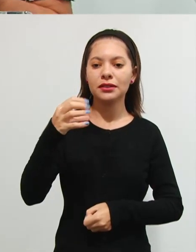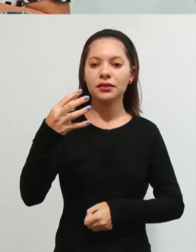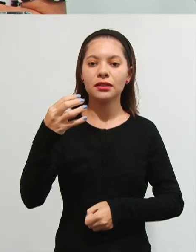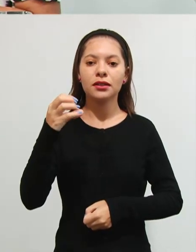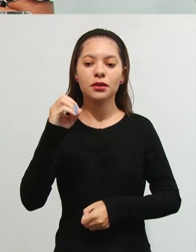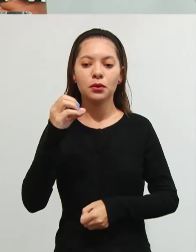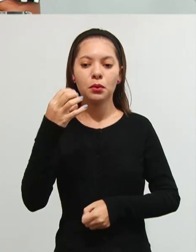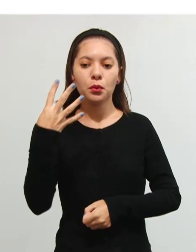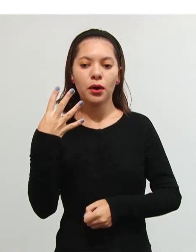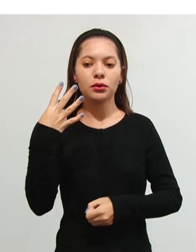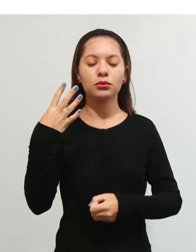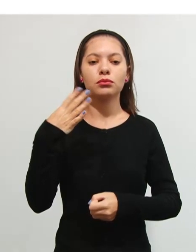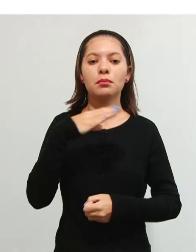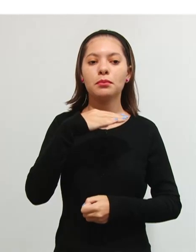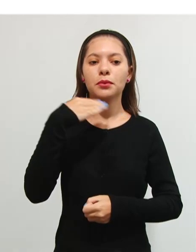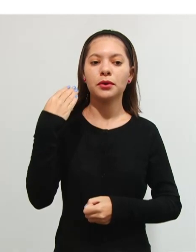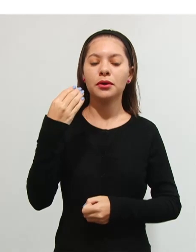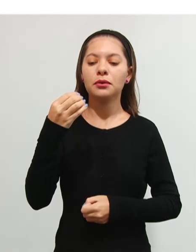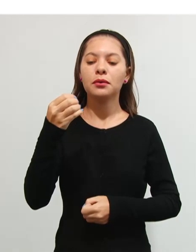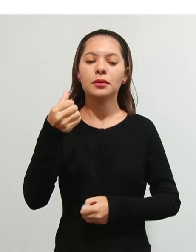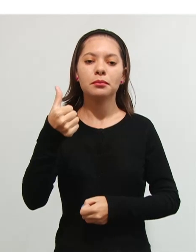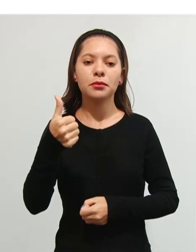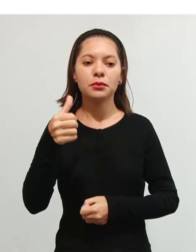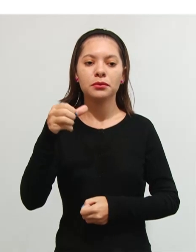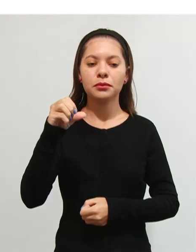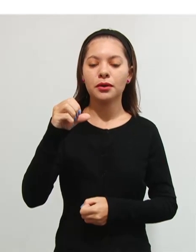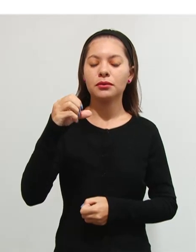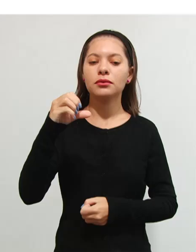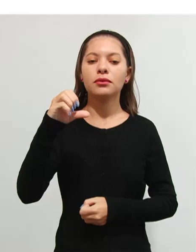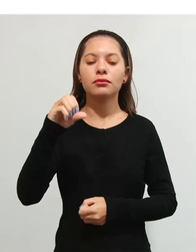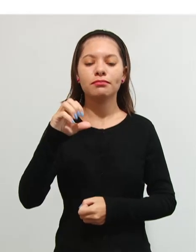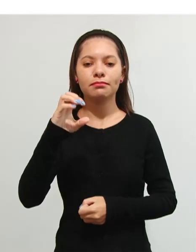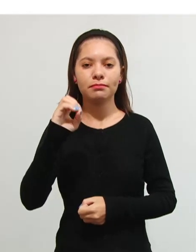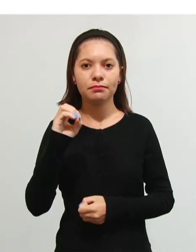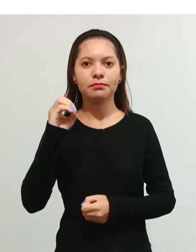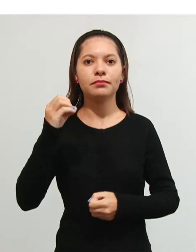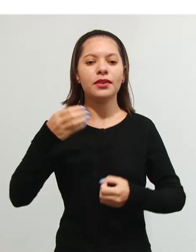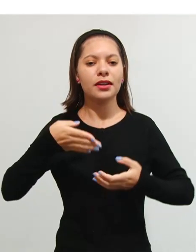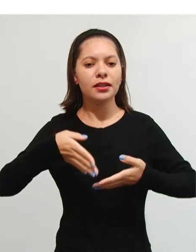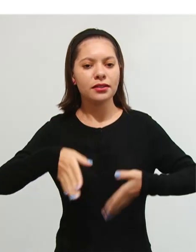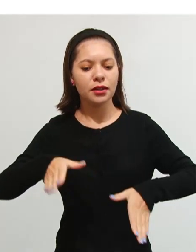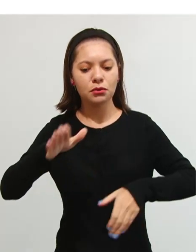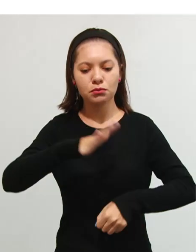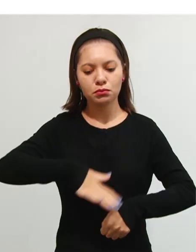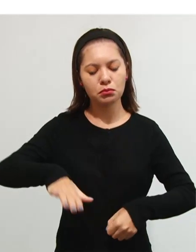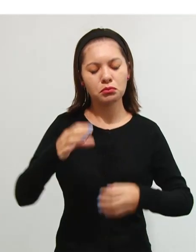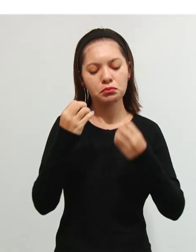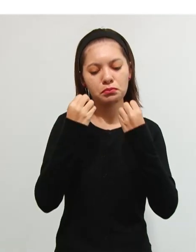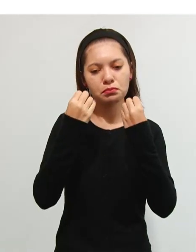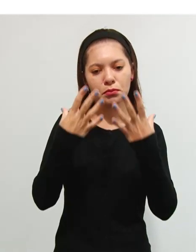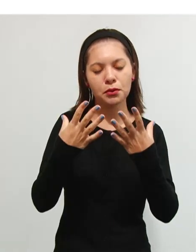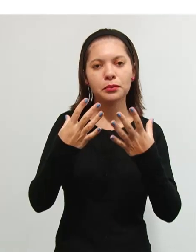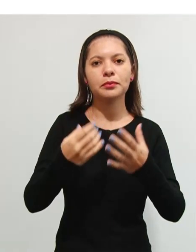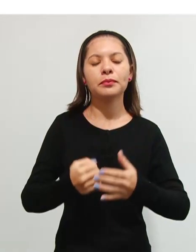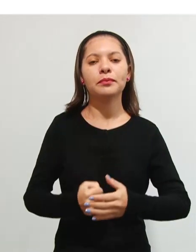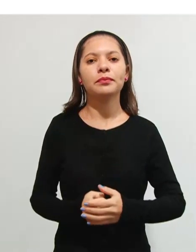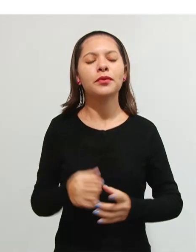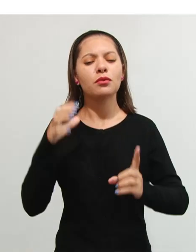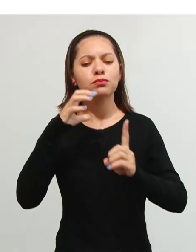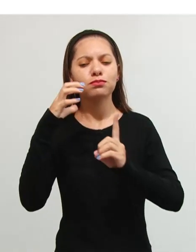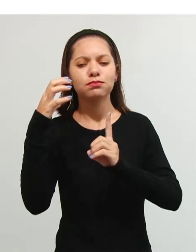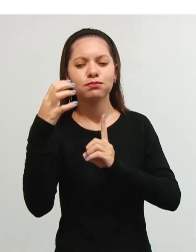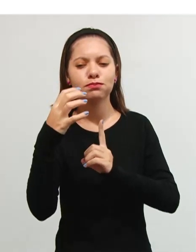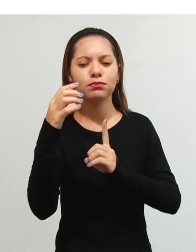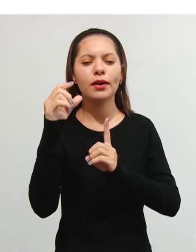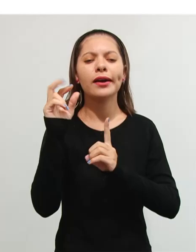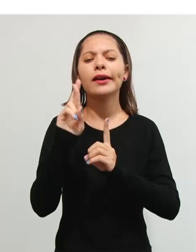foi em 1990. Cresceu num ambiente estável e cercado por estímulos, e esses estímulos, eles eram muito da